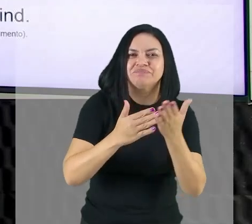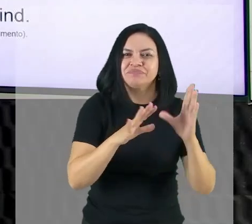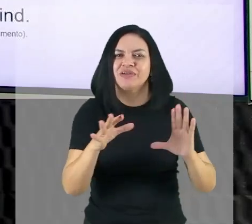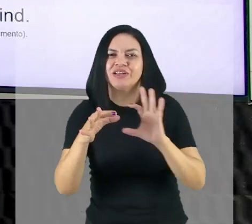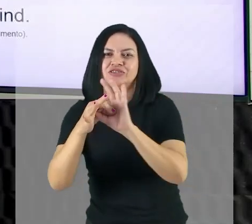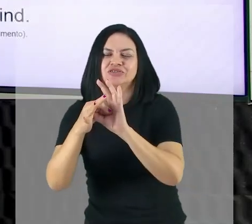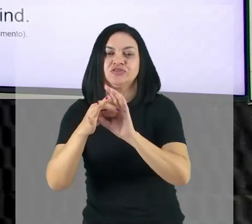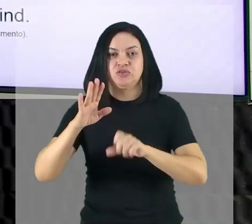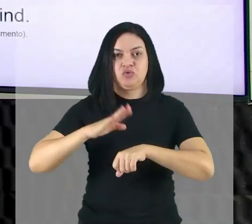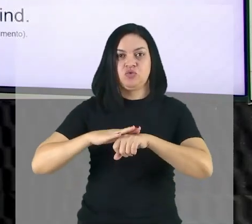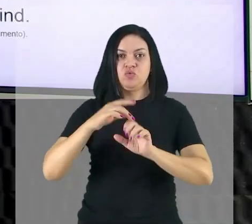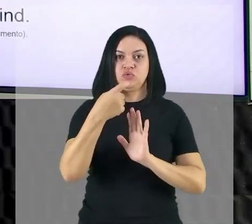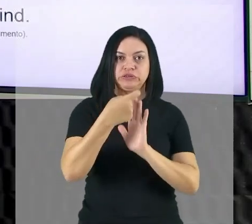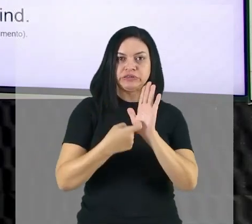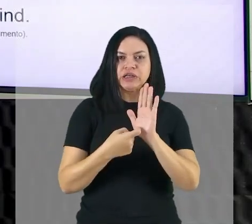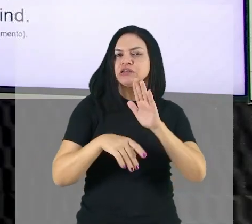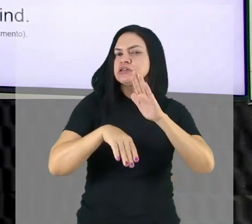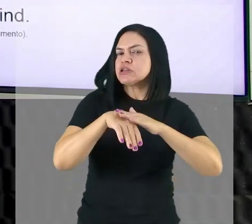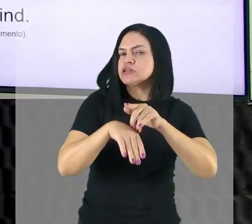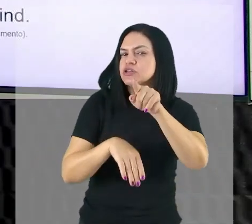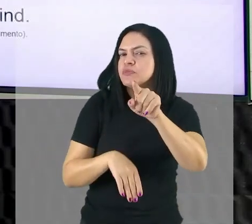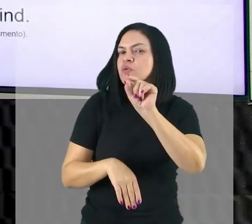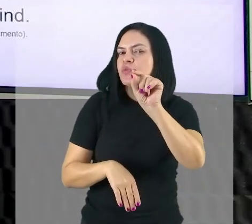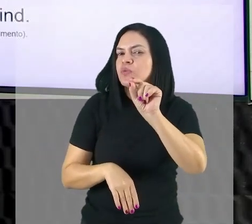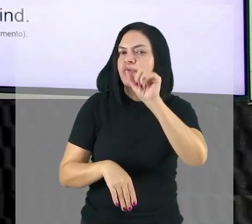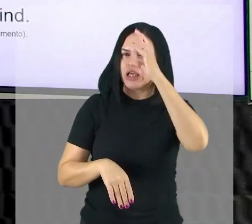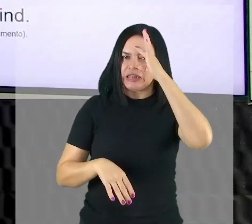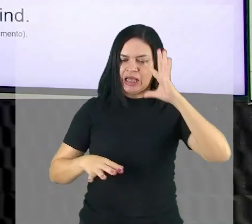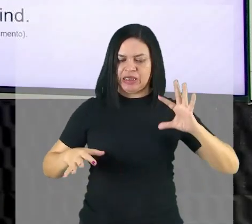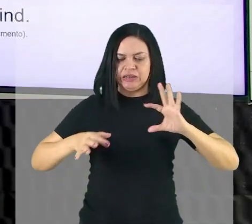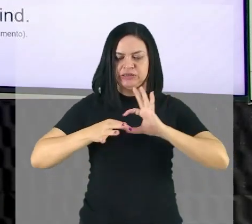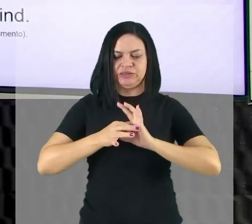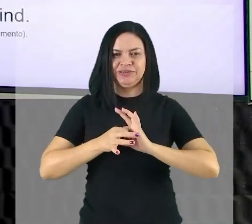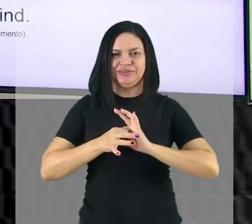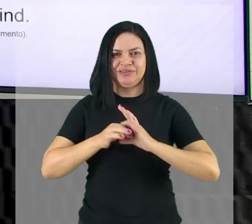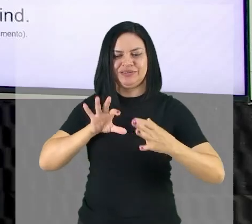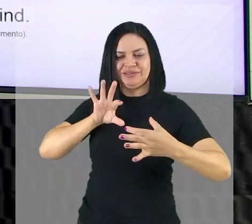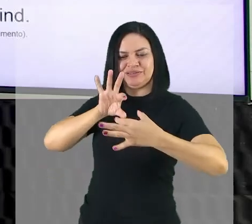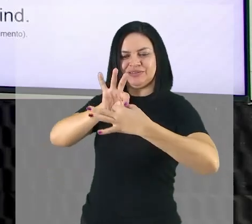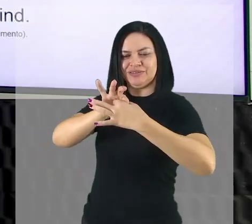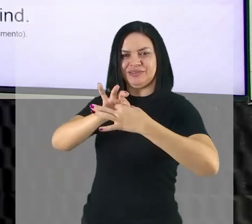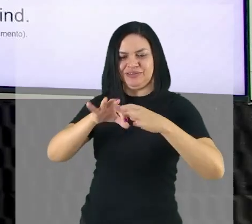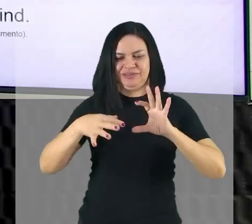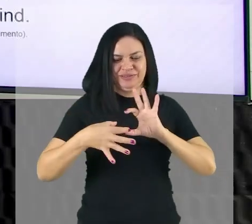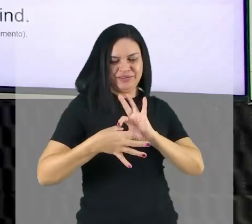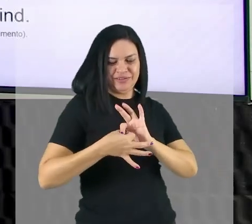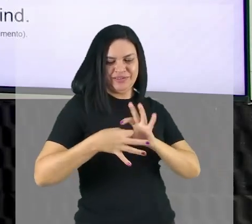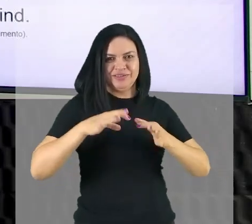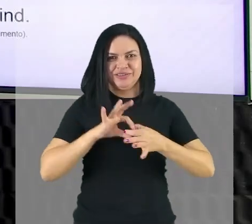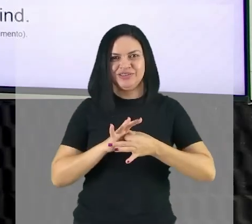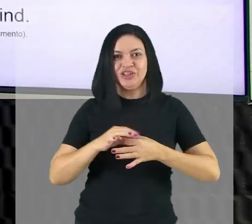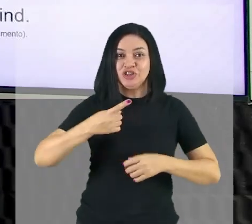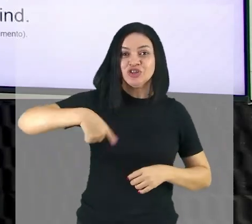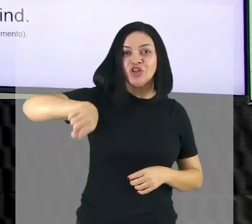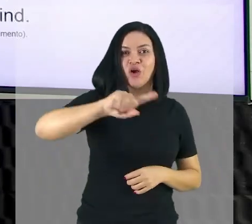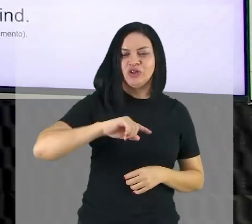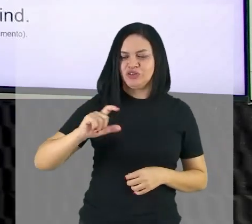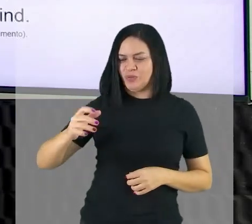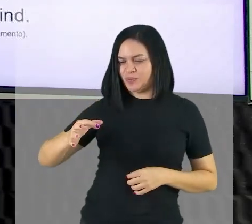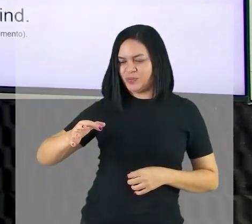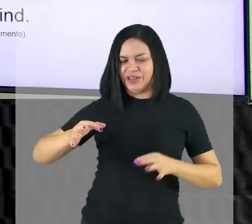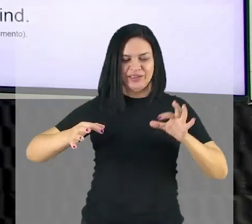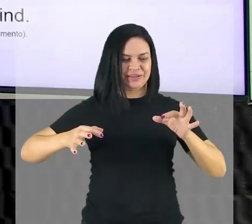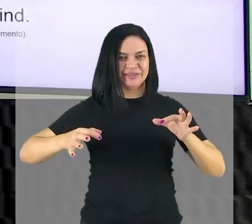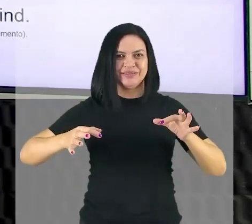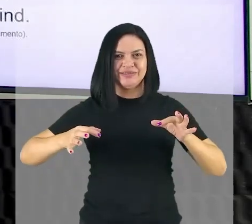está chamando atenção para essa ideia da integração. Todos nós somos pedacinhos isolados,